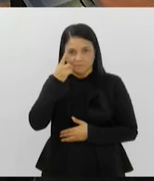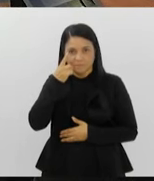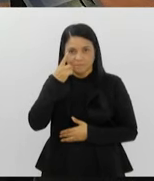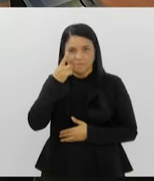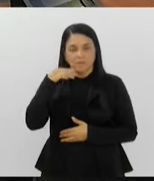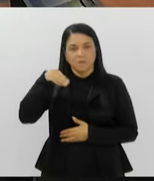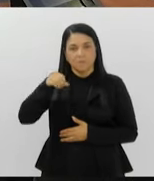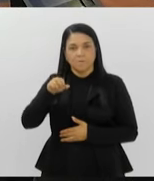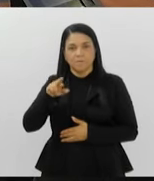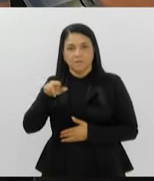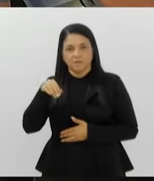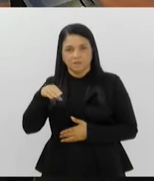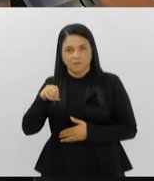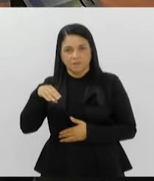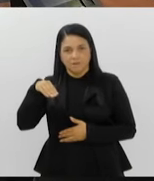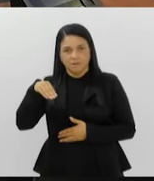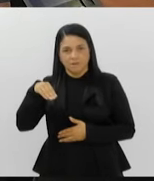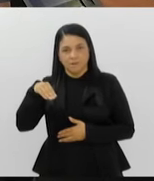Marina do MST.